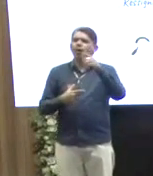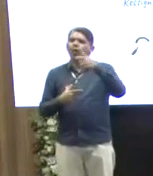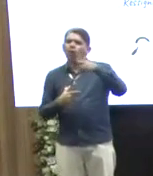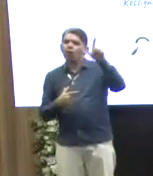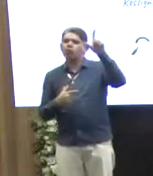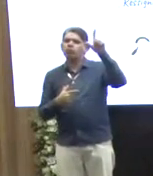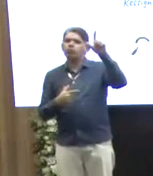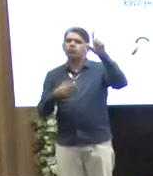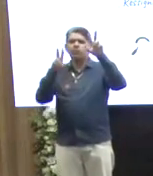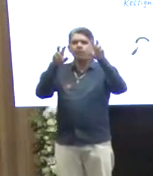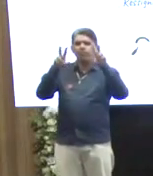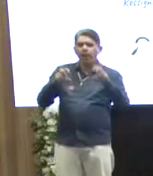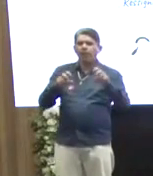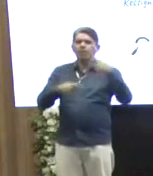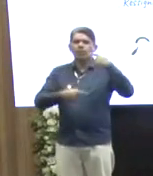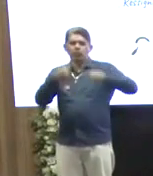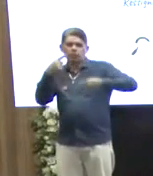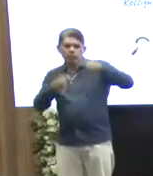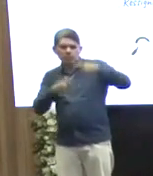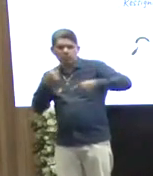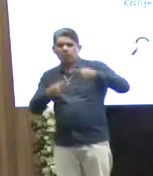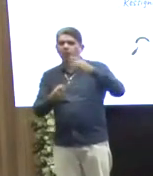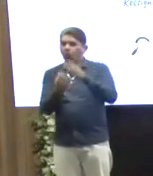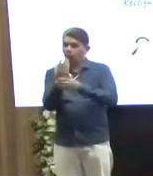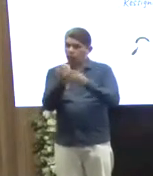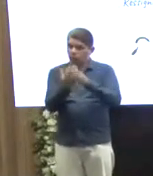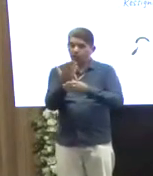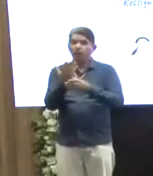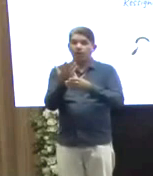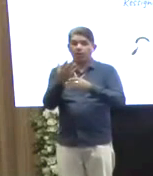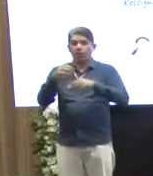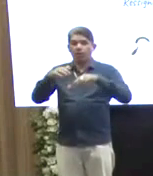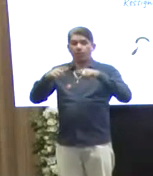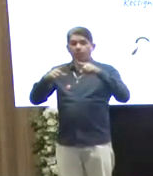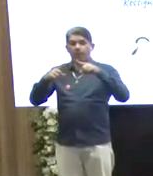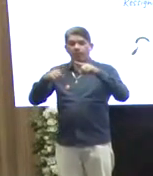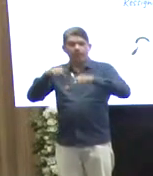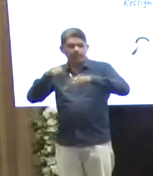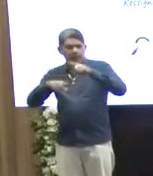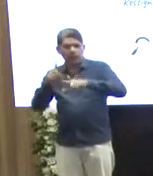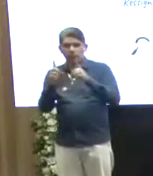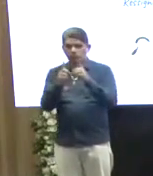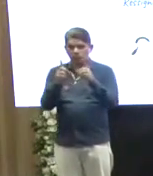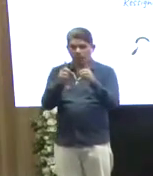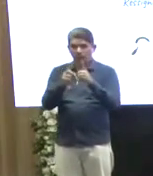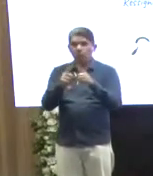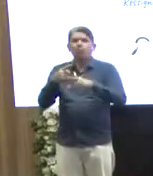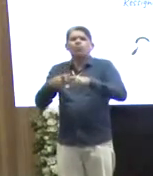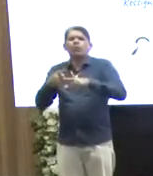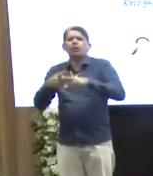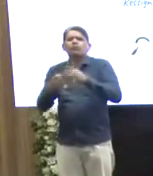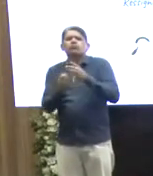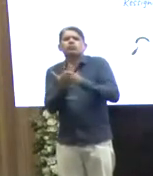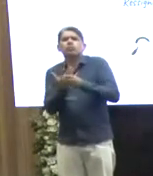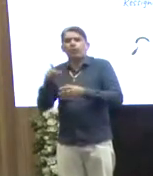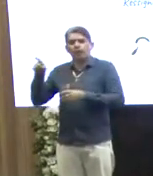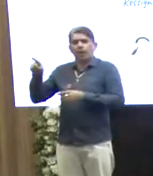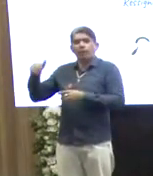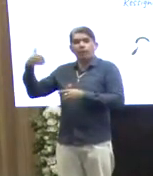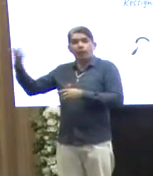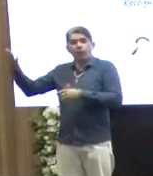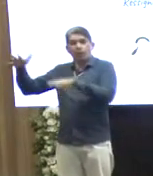não é só uma mudança legal. Ela é fruto do que eu estava falando anteriormente com o professor. A gente só tem essa discussão